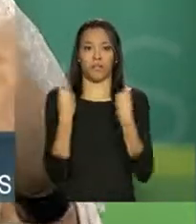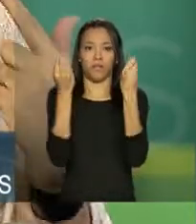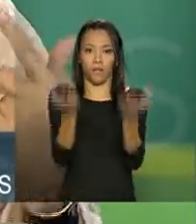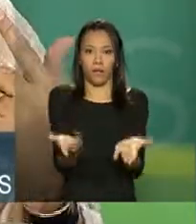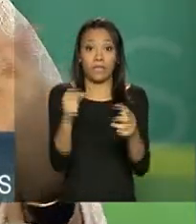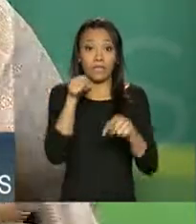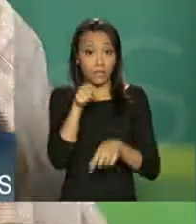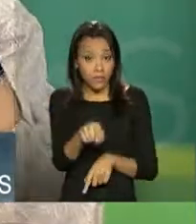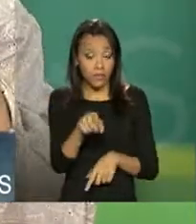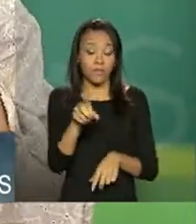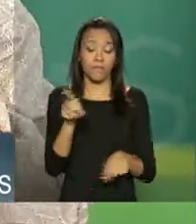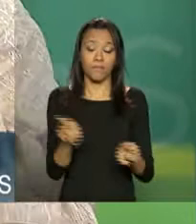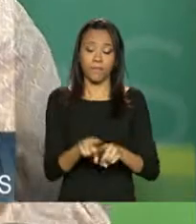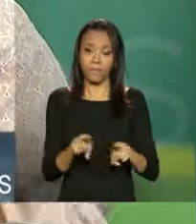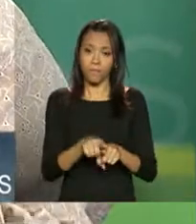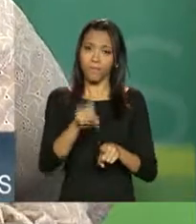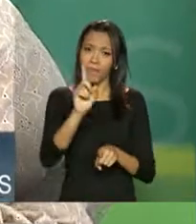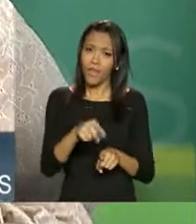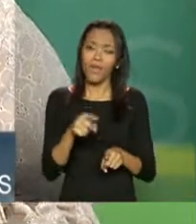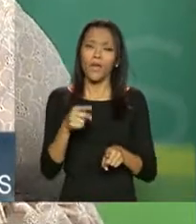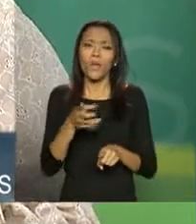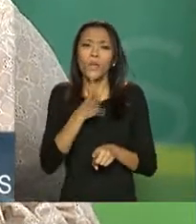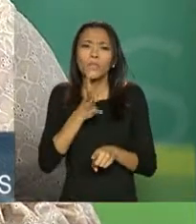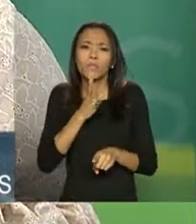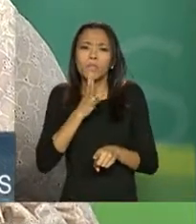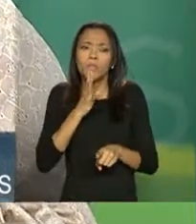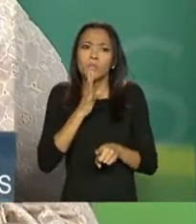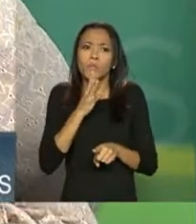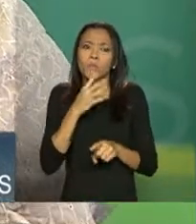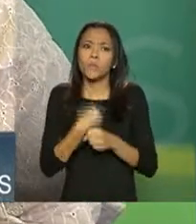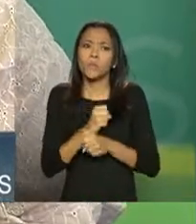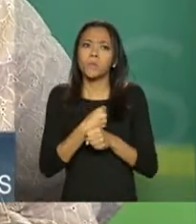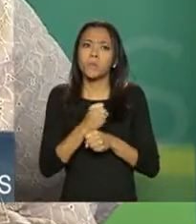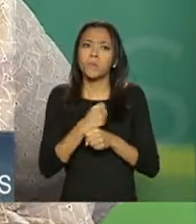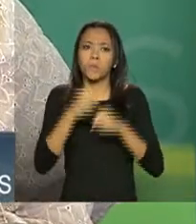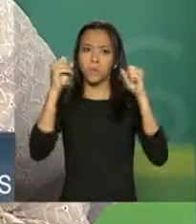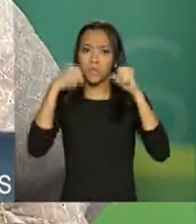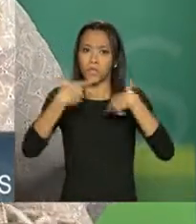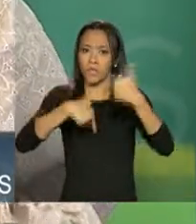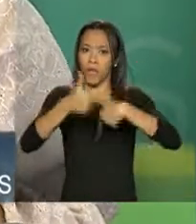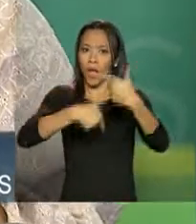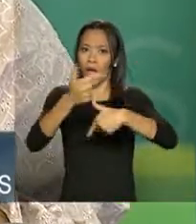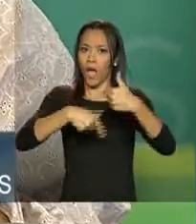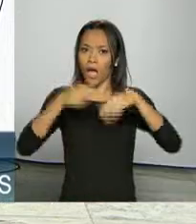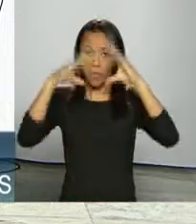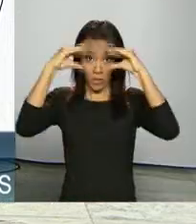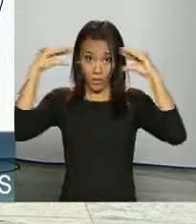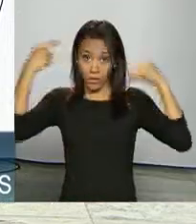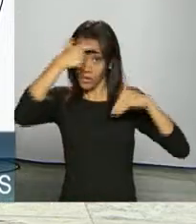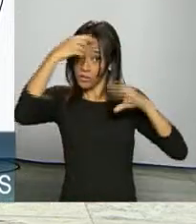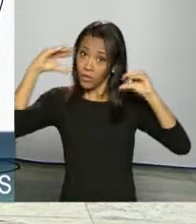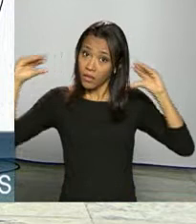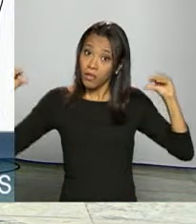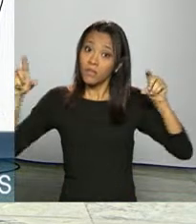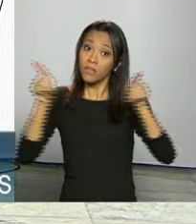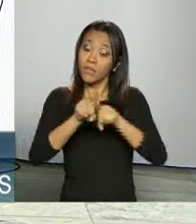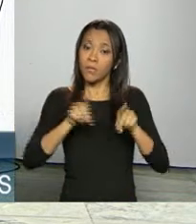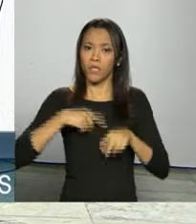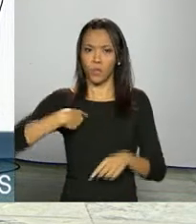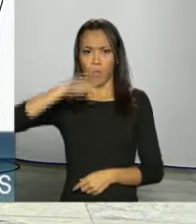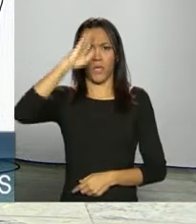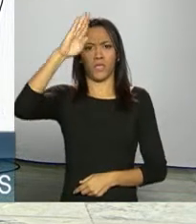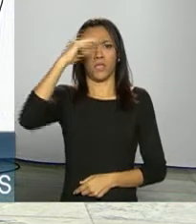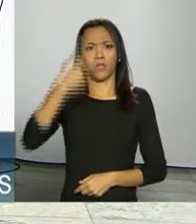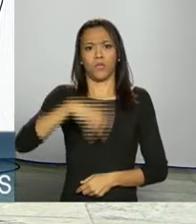e isso faz parte também do amadurecimento de anos de quando é vasilha de inox Sem Fim do processo brasileiro